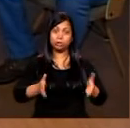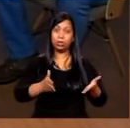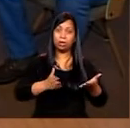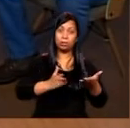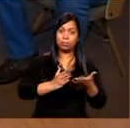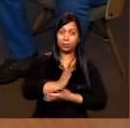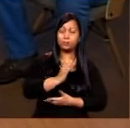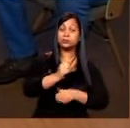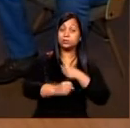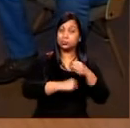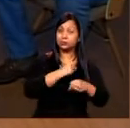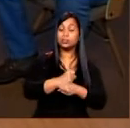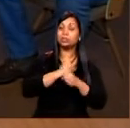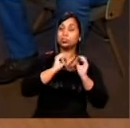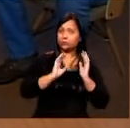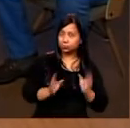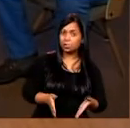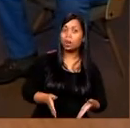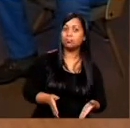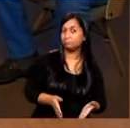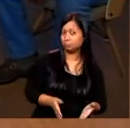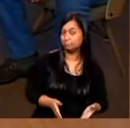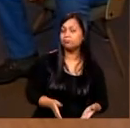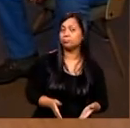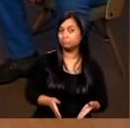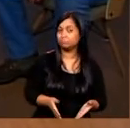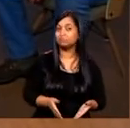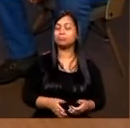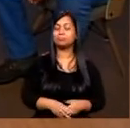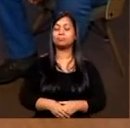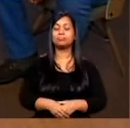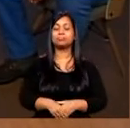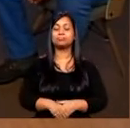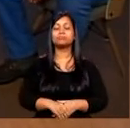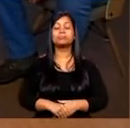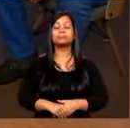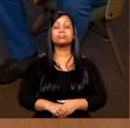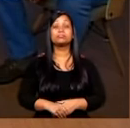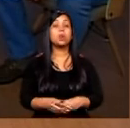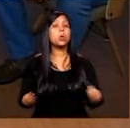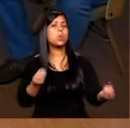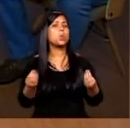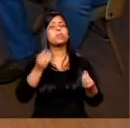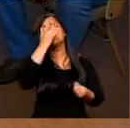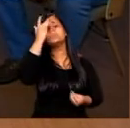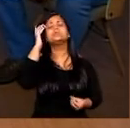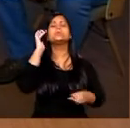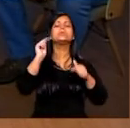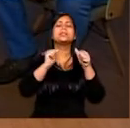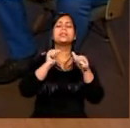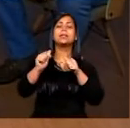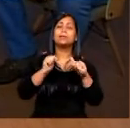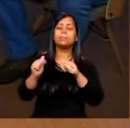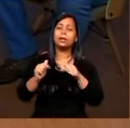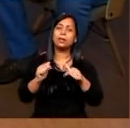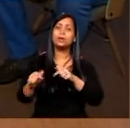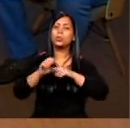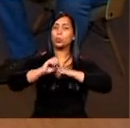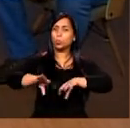ano, né? Esse ano já. Já tivemos. Isso. Exato. Como pessoas que estão trabalhando com